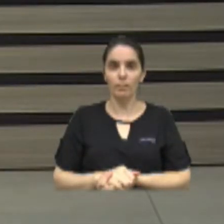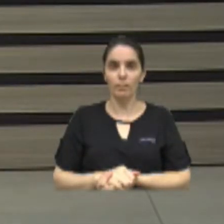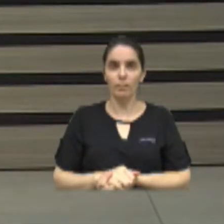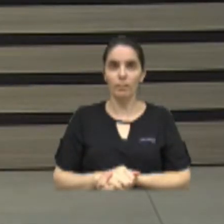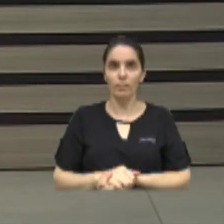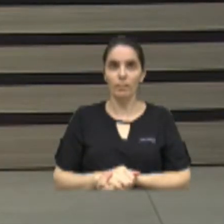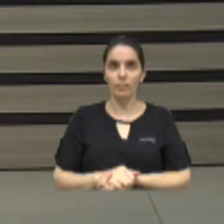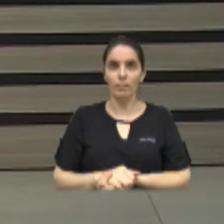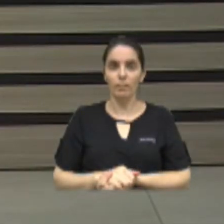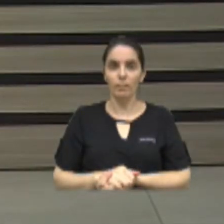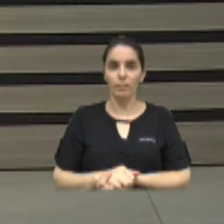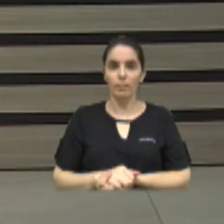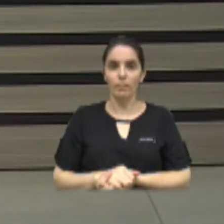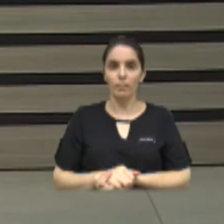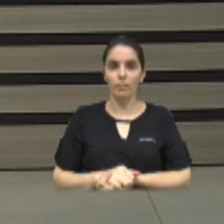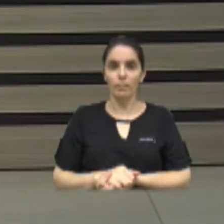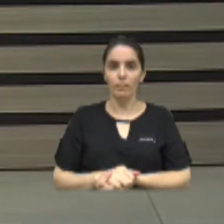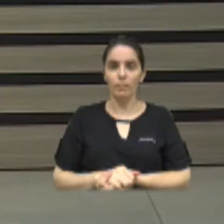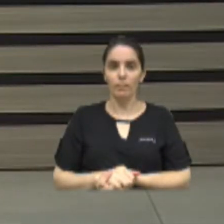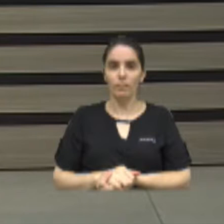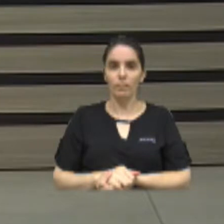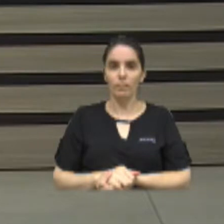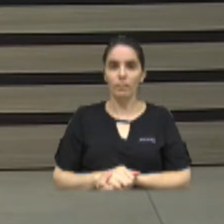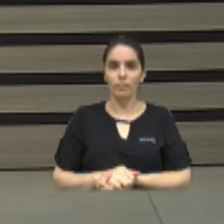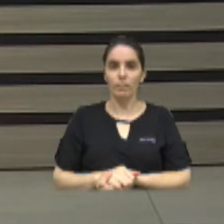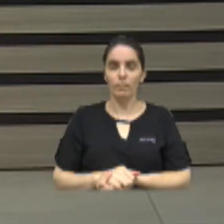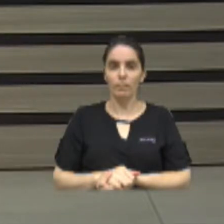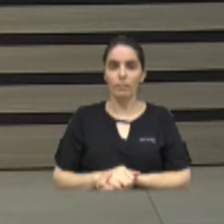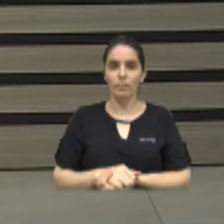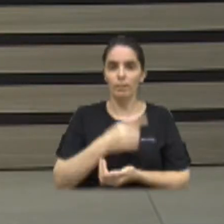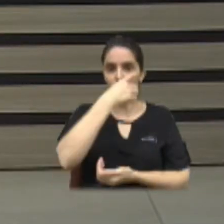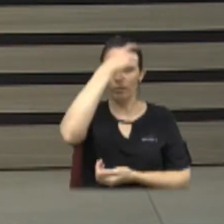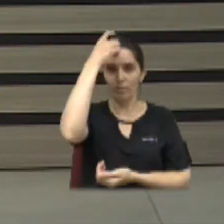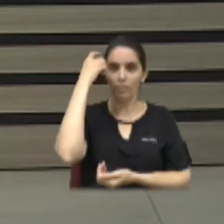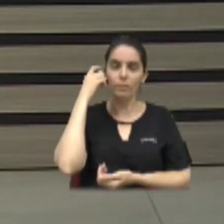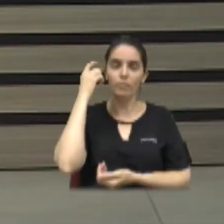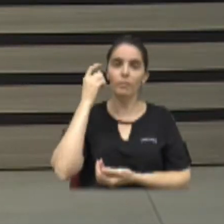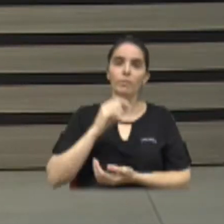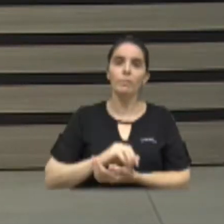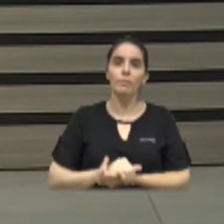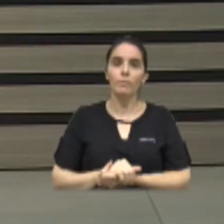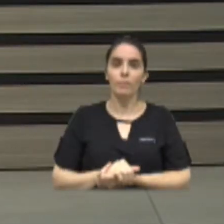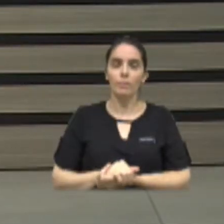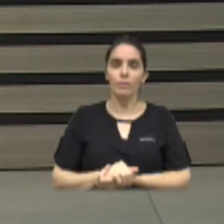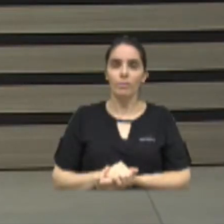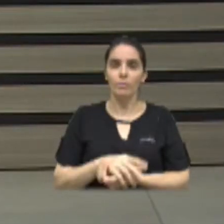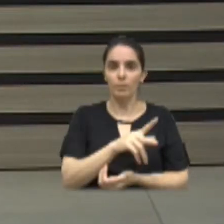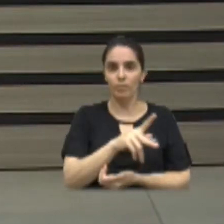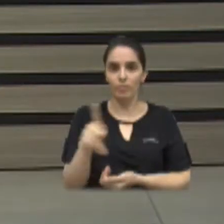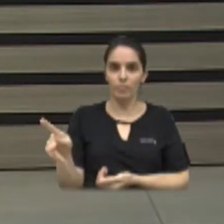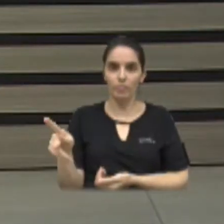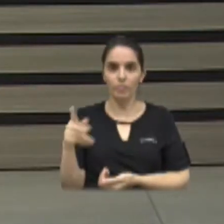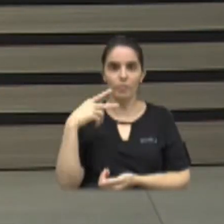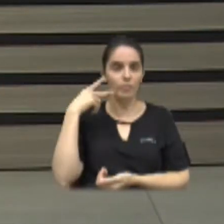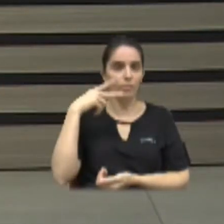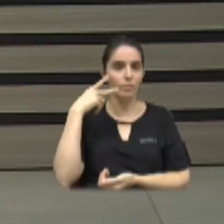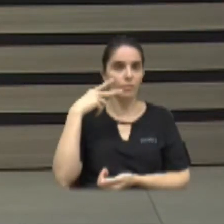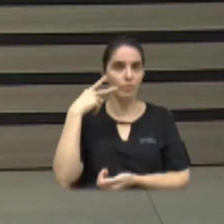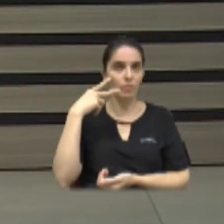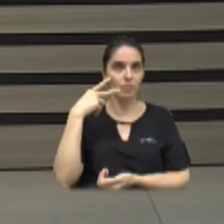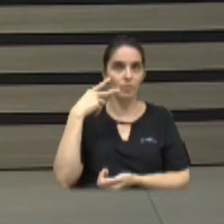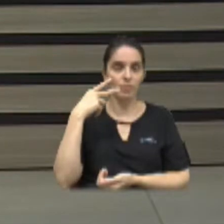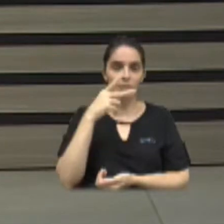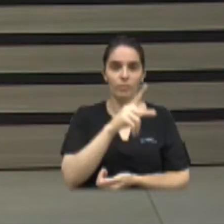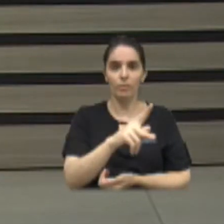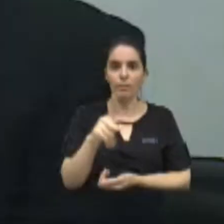É que eu estou acostumando com o novo microfone aqui, presidente. Uma palavra, vereador Marcos Xavier. Presidente, vereadores,